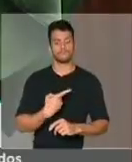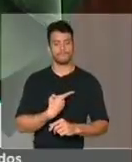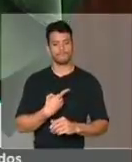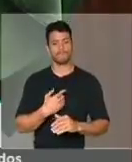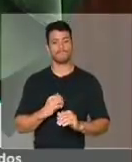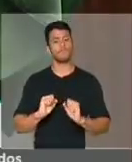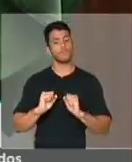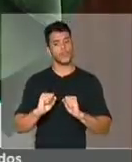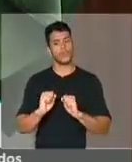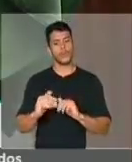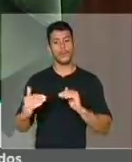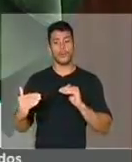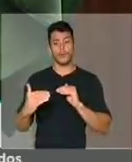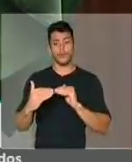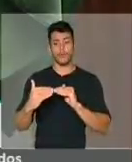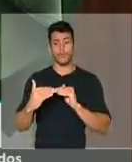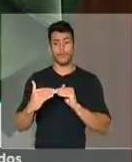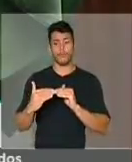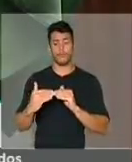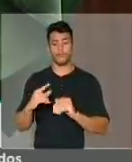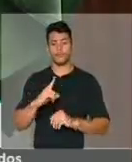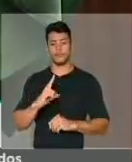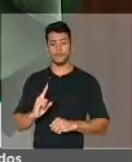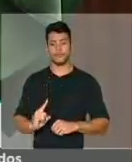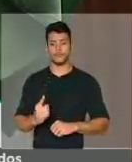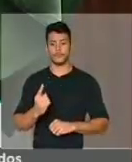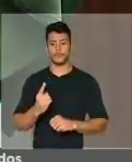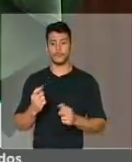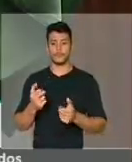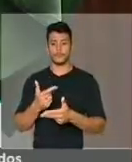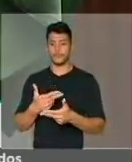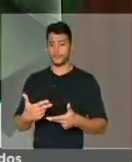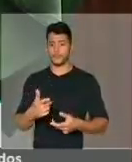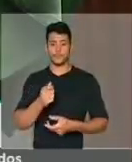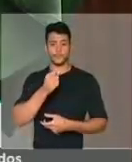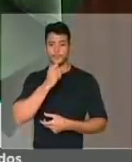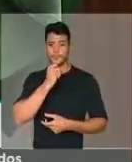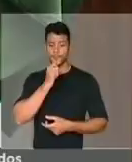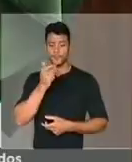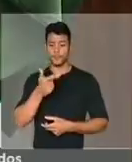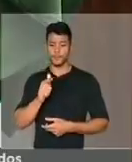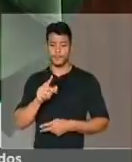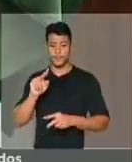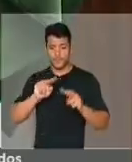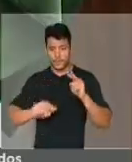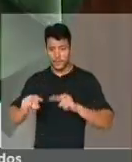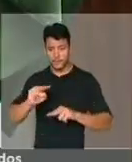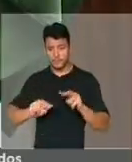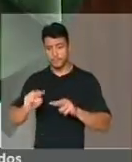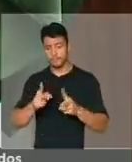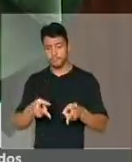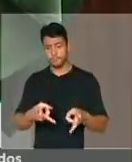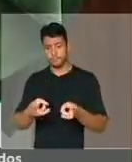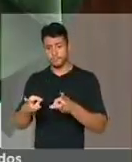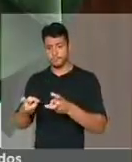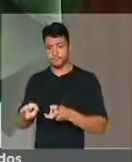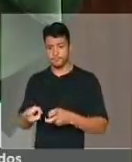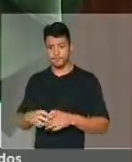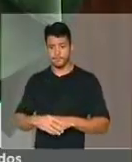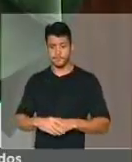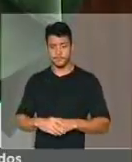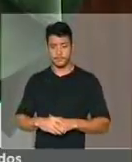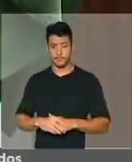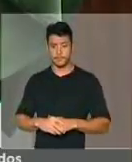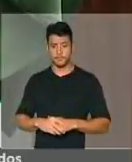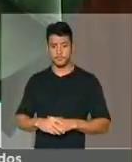colocação, mas existe um aspecto que não está sendo vislumbrado, ou se está, muito